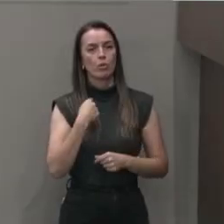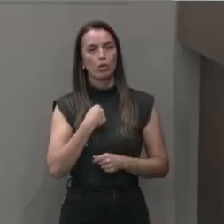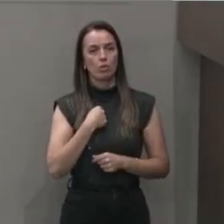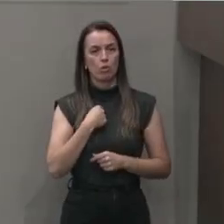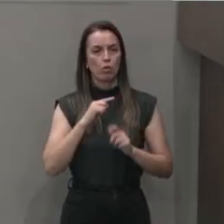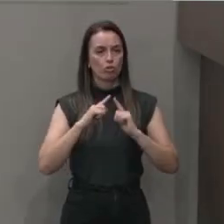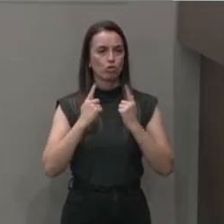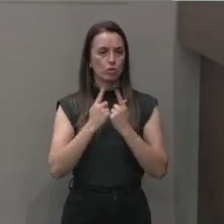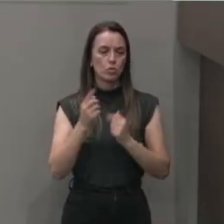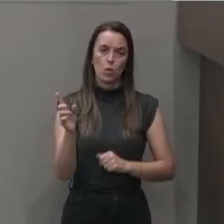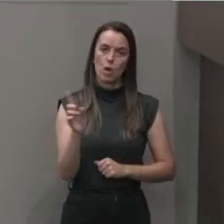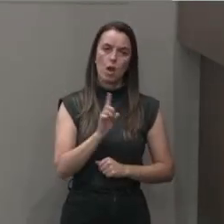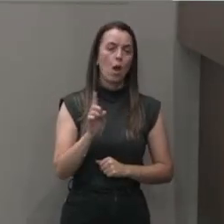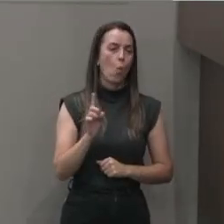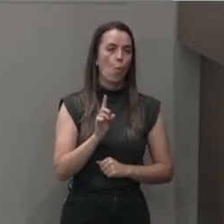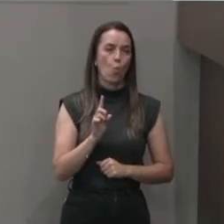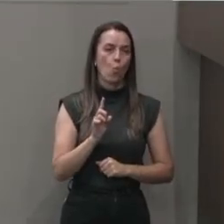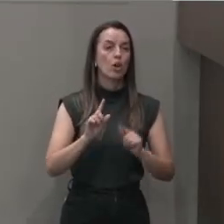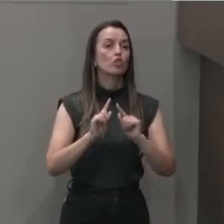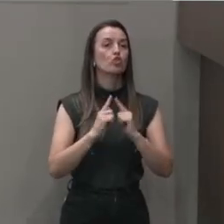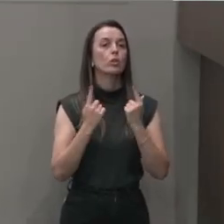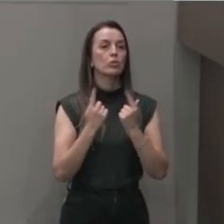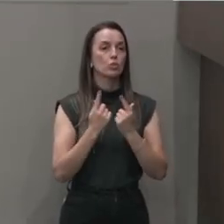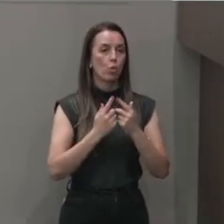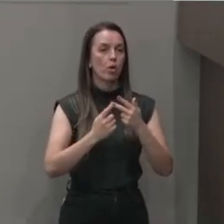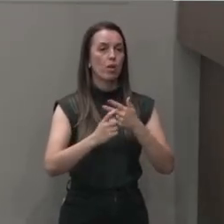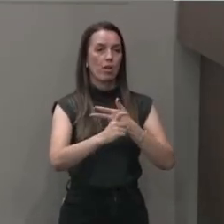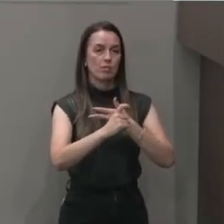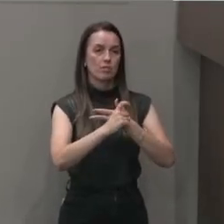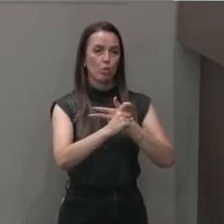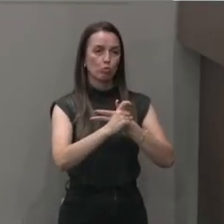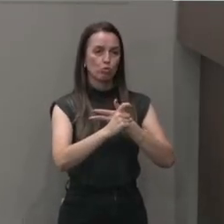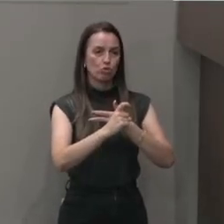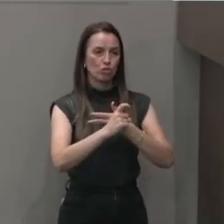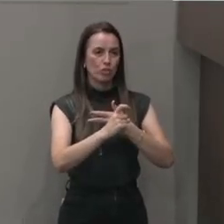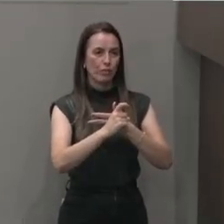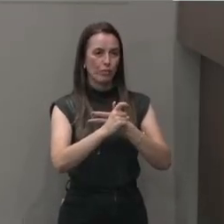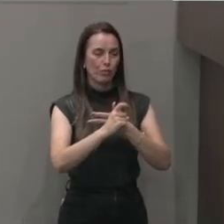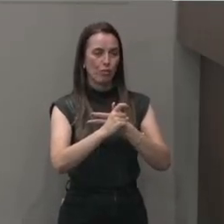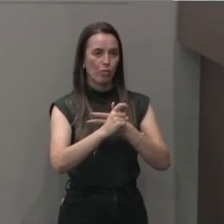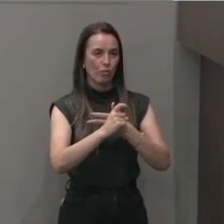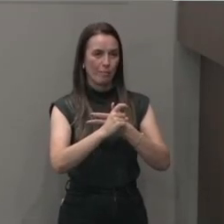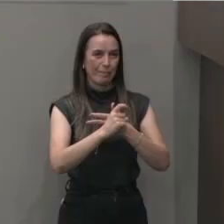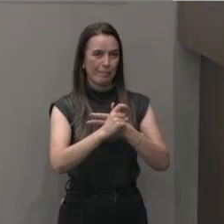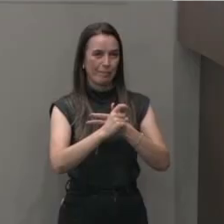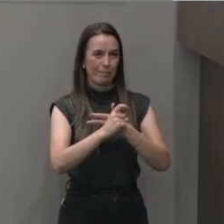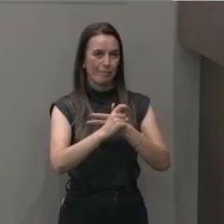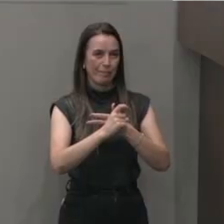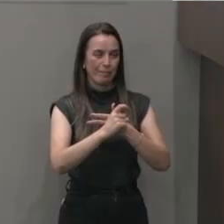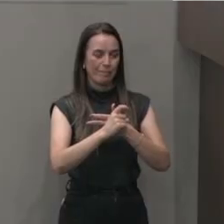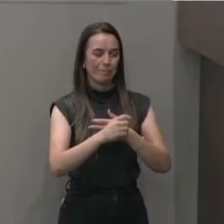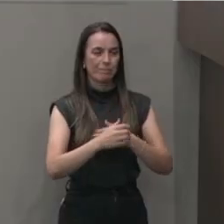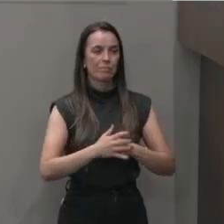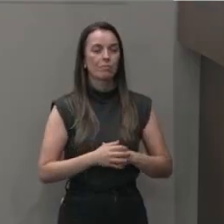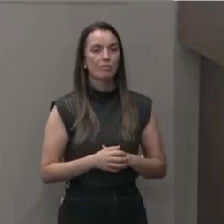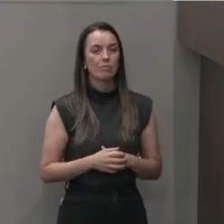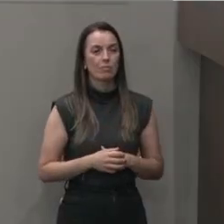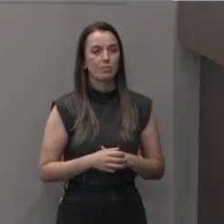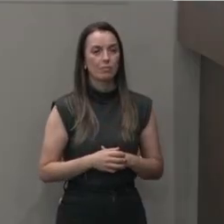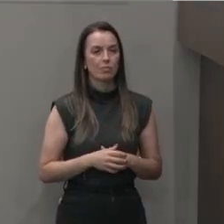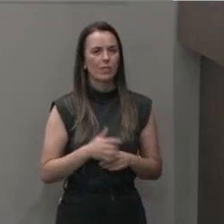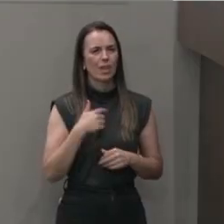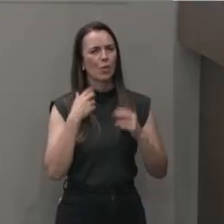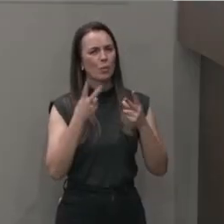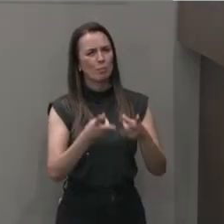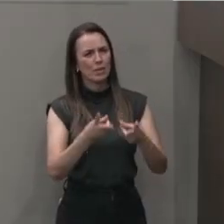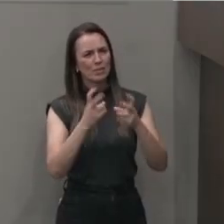Quem é gestor é o executivo, está lá do outro lado da calçada, né? O projeto eu vejo que não é só